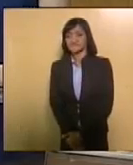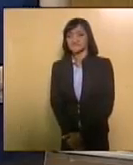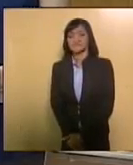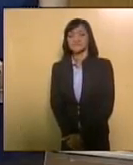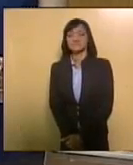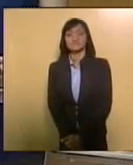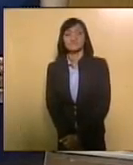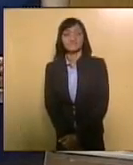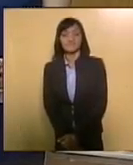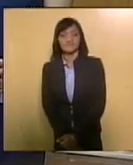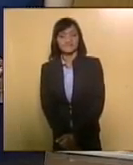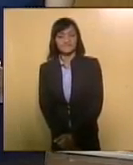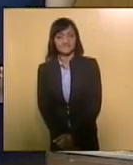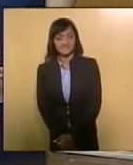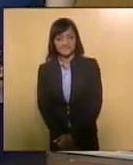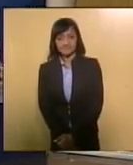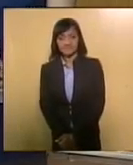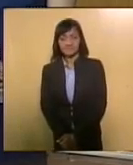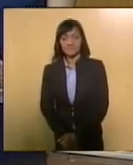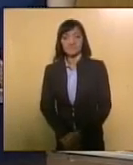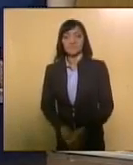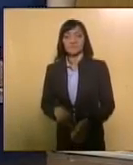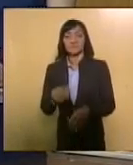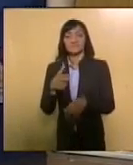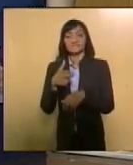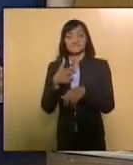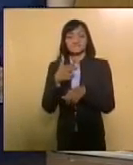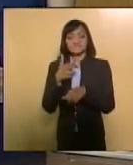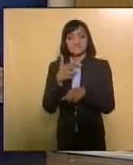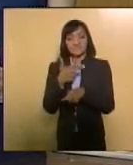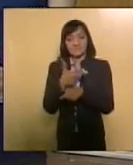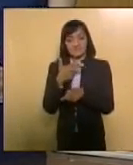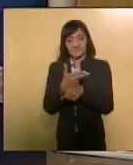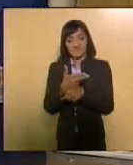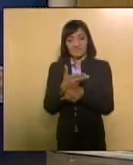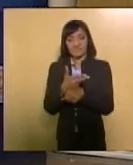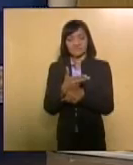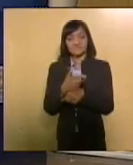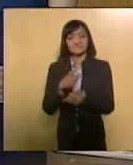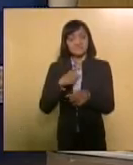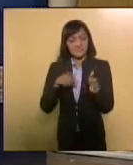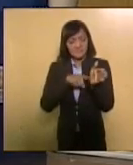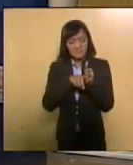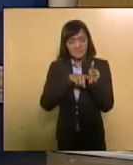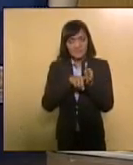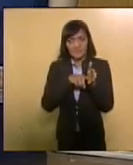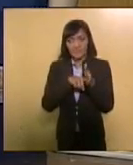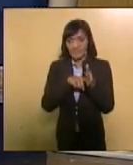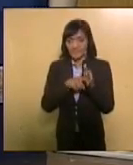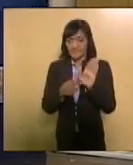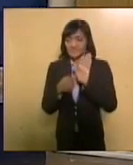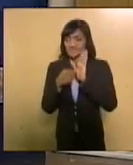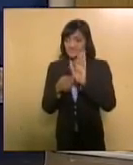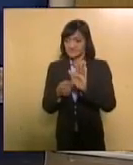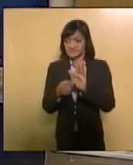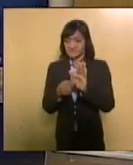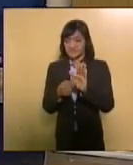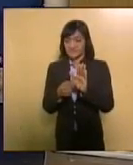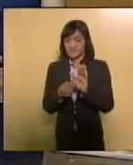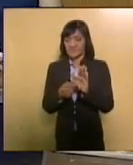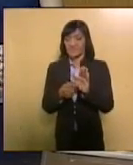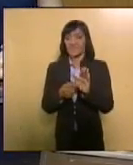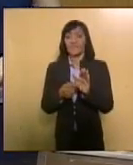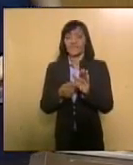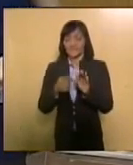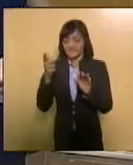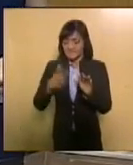ali então a arma de fogo ela eh existe em vários estudos internacionais mostrando que mais armas de fogo